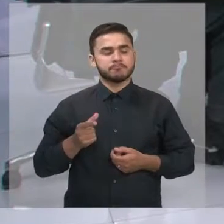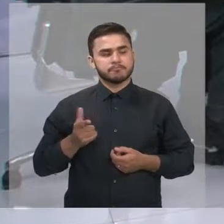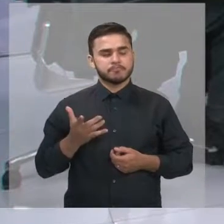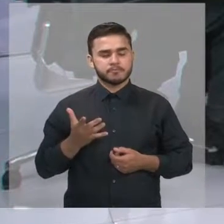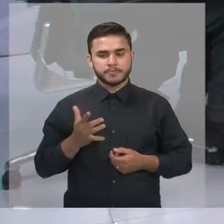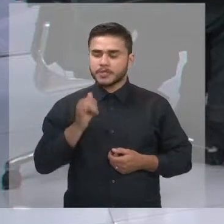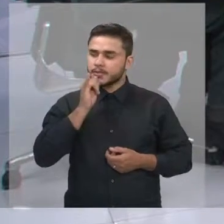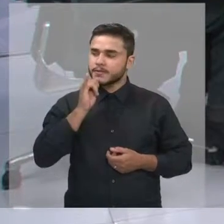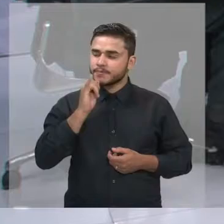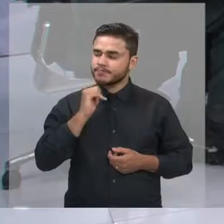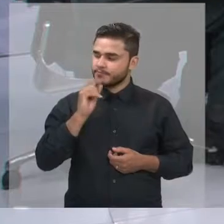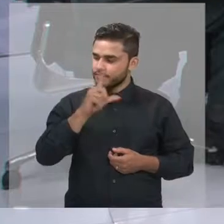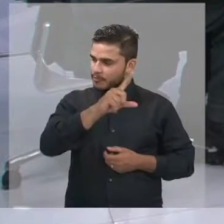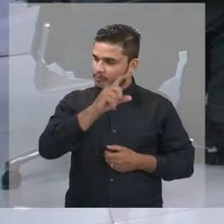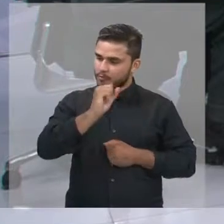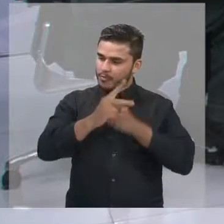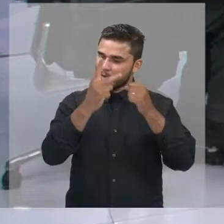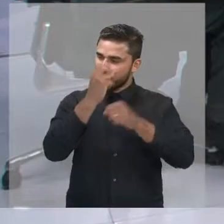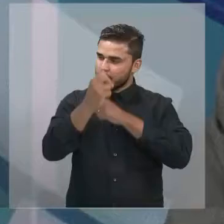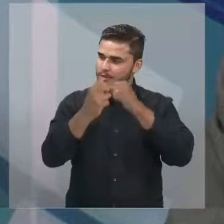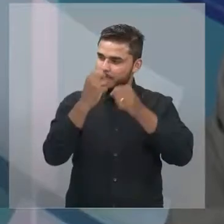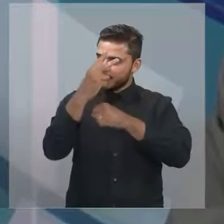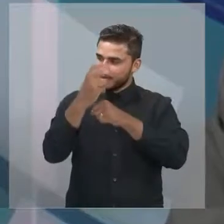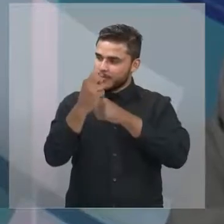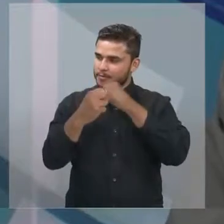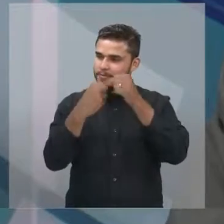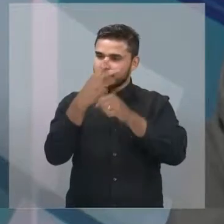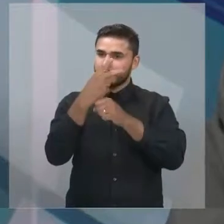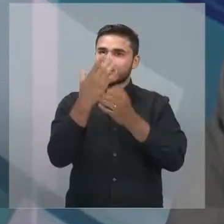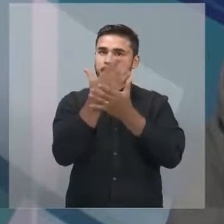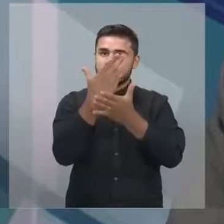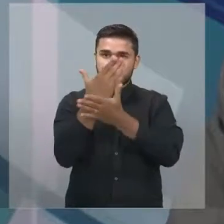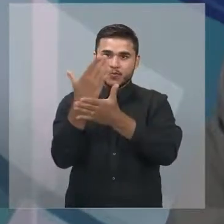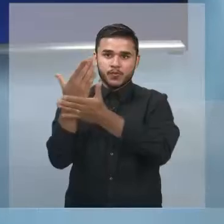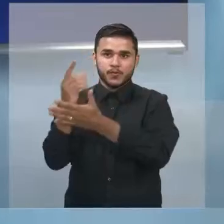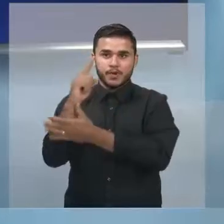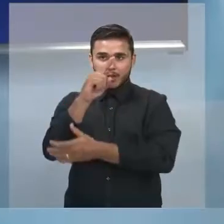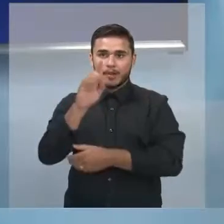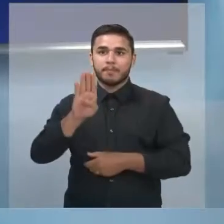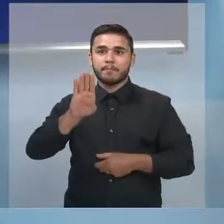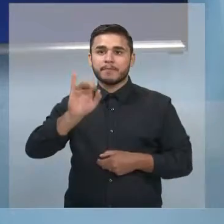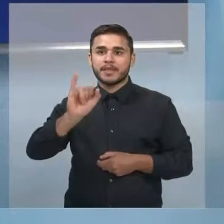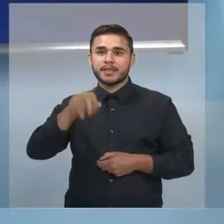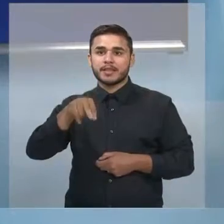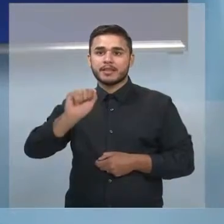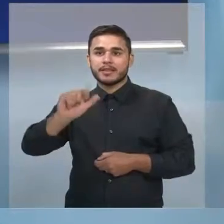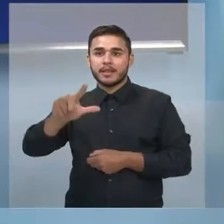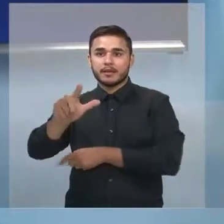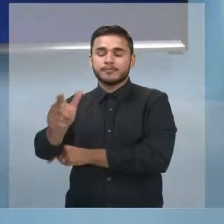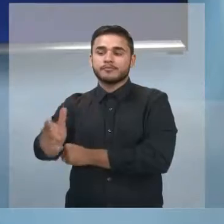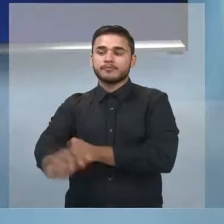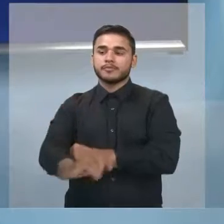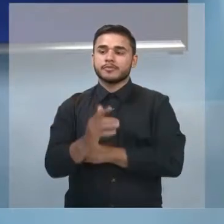Na Bienal do Rio de Janeiro, um livro infantil e que mostrava uma fotografia em